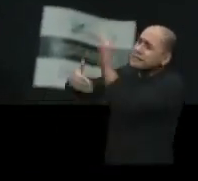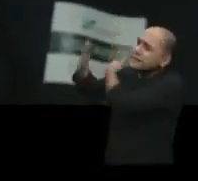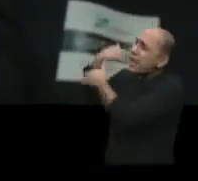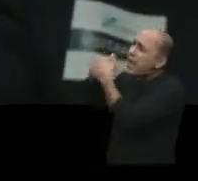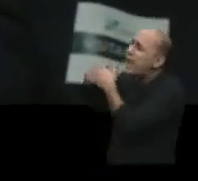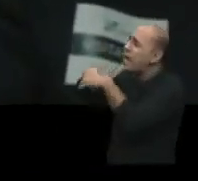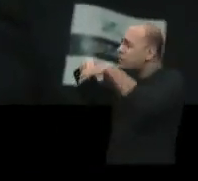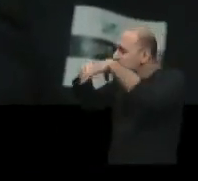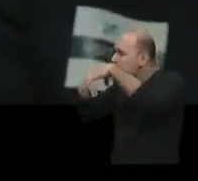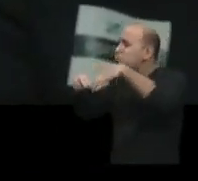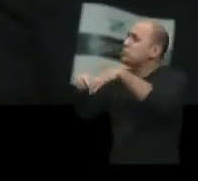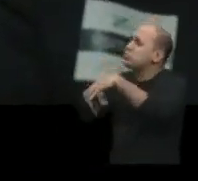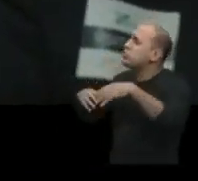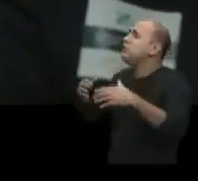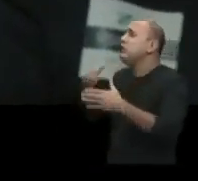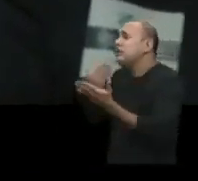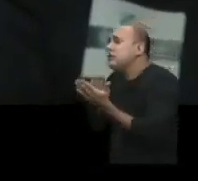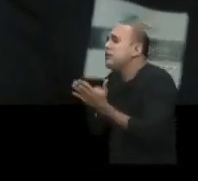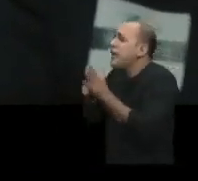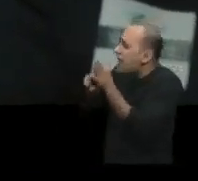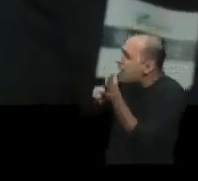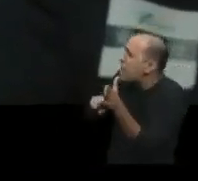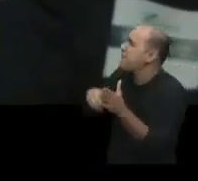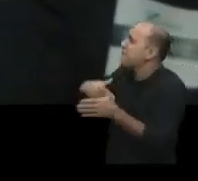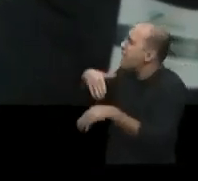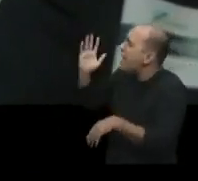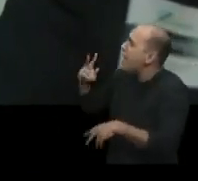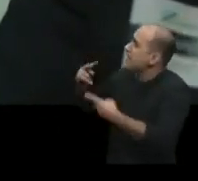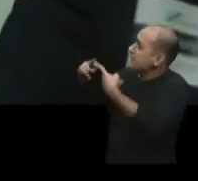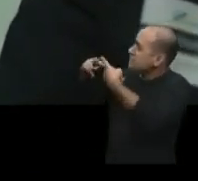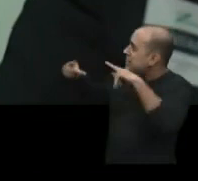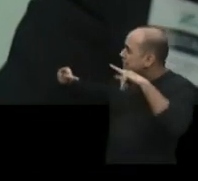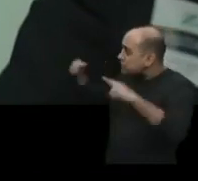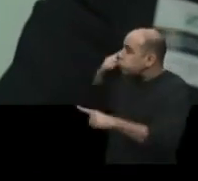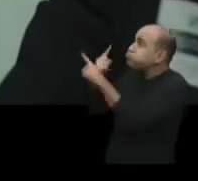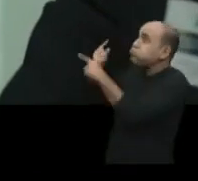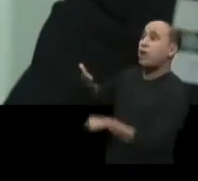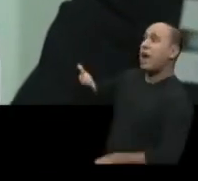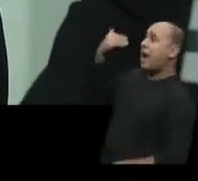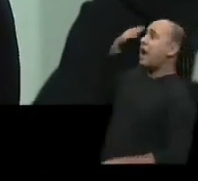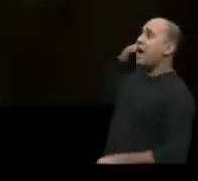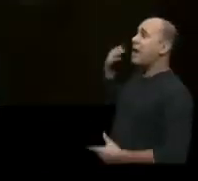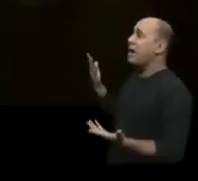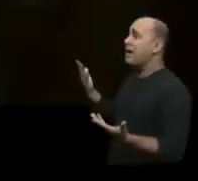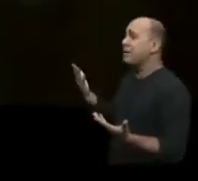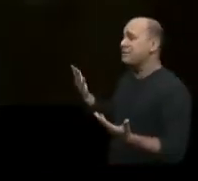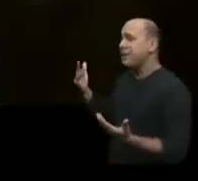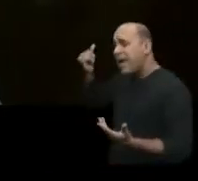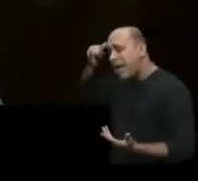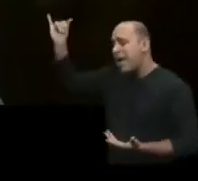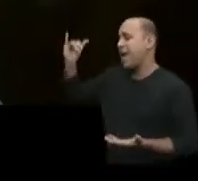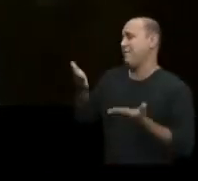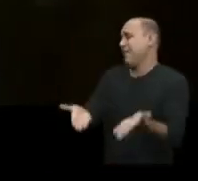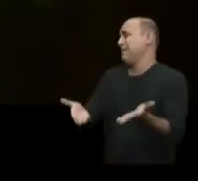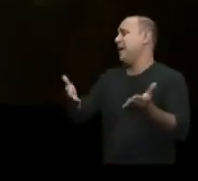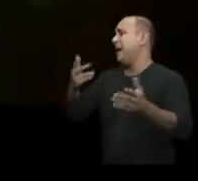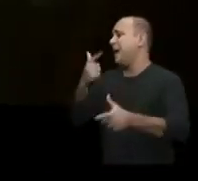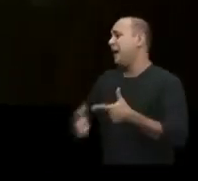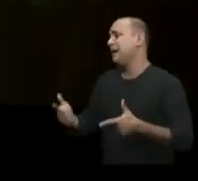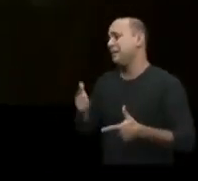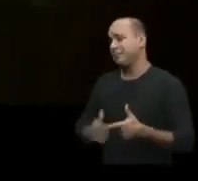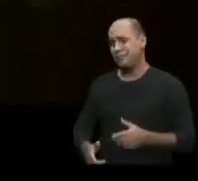Quem sabe eu teria detectado antes essa má formação. Senhora Campos, não havia forma de